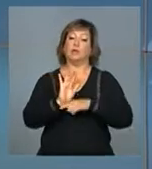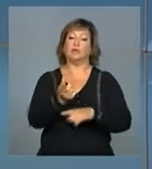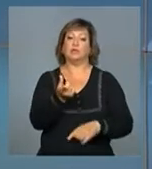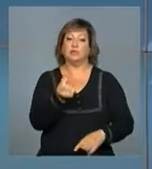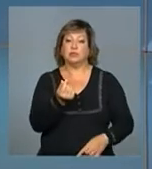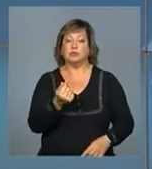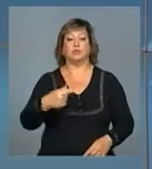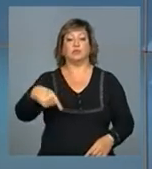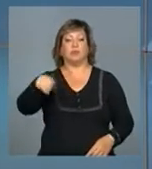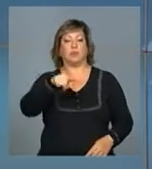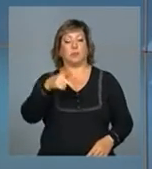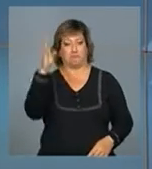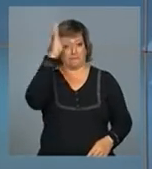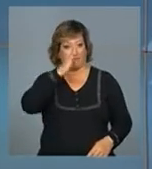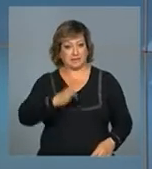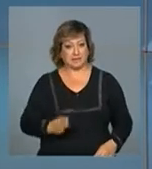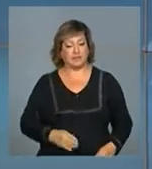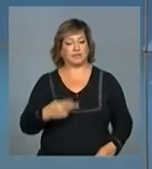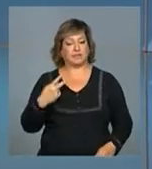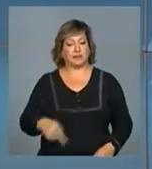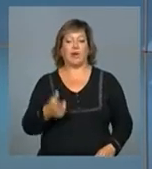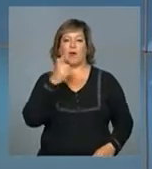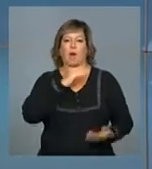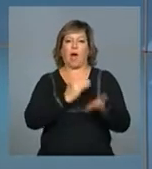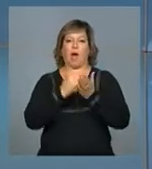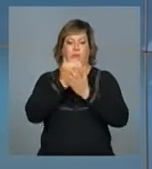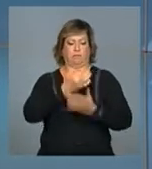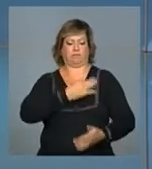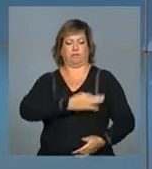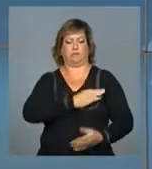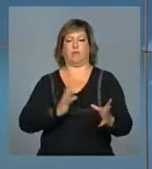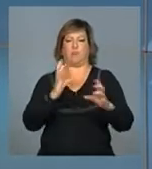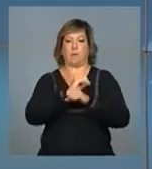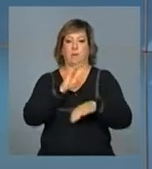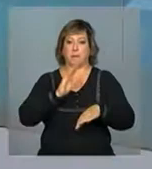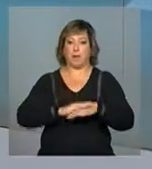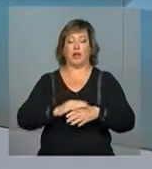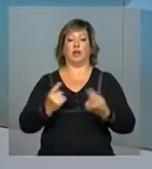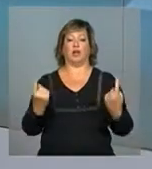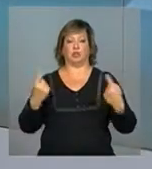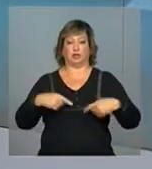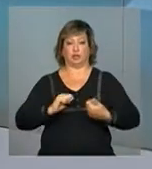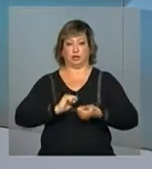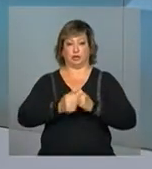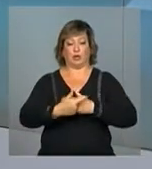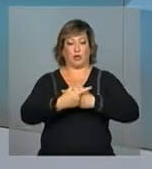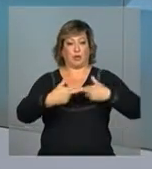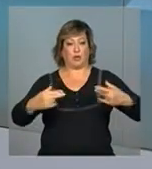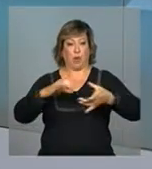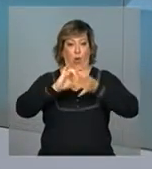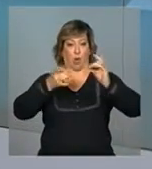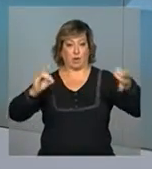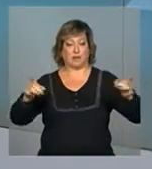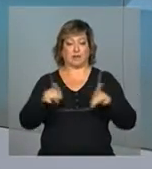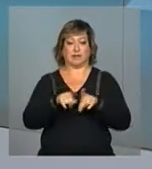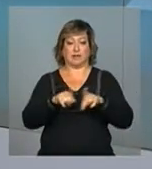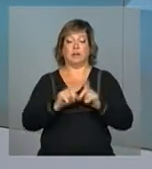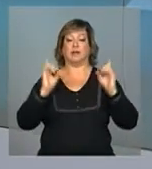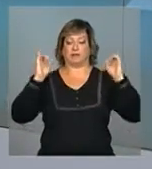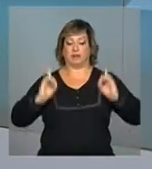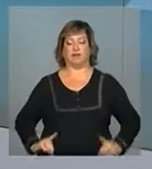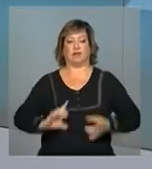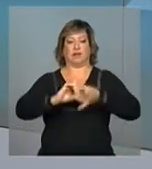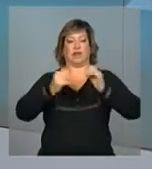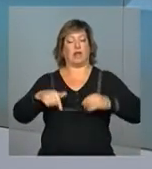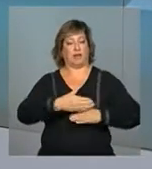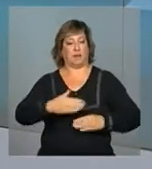que o Brasil aumente o número de medalhas nos Jogos Olímpicos e Paralímpicos. A lista vai ser divulgada daqui a pouco em uma cerimônia